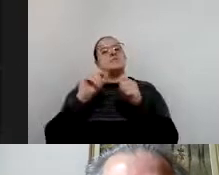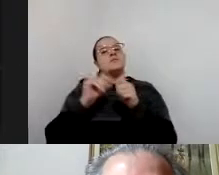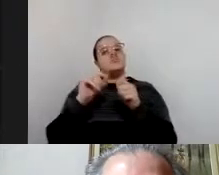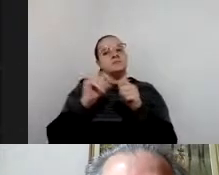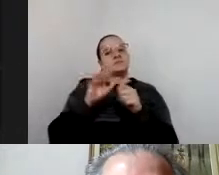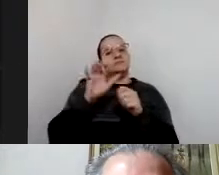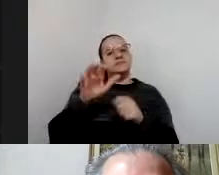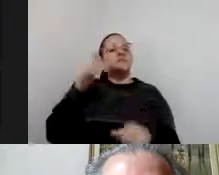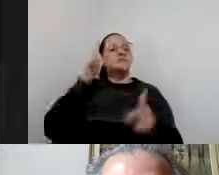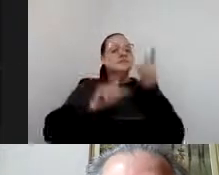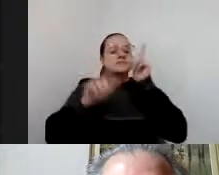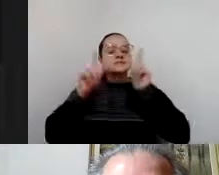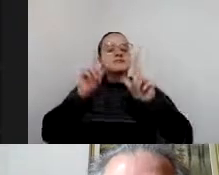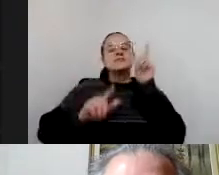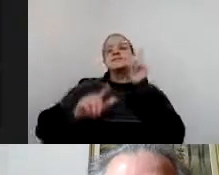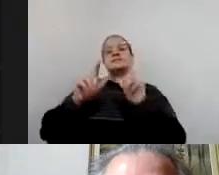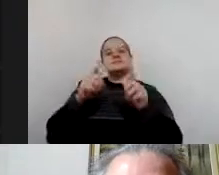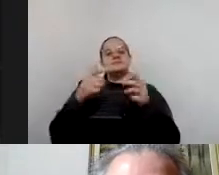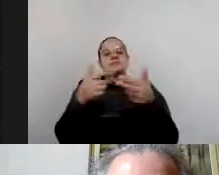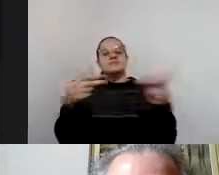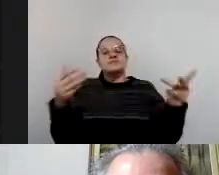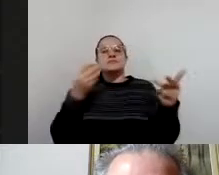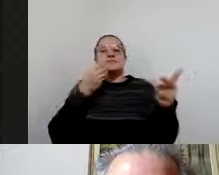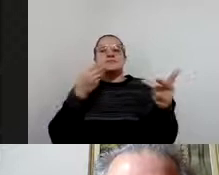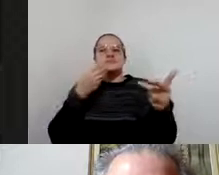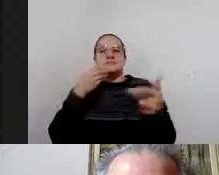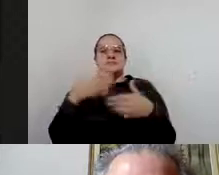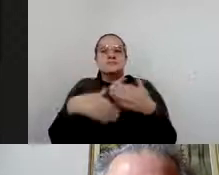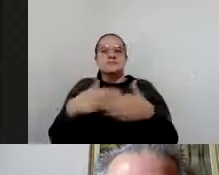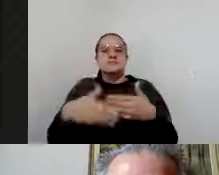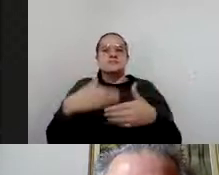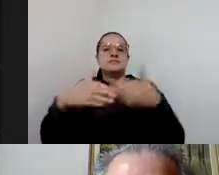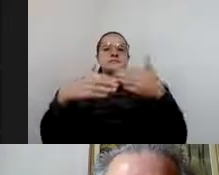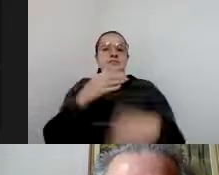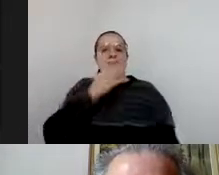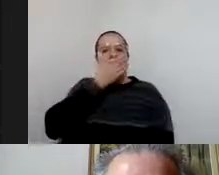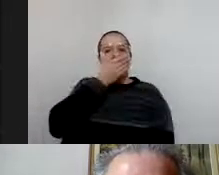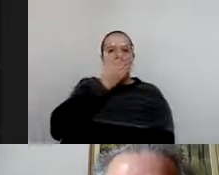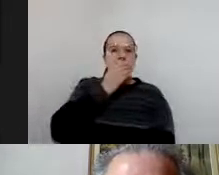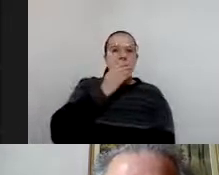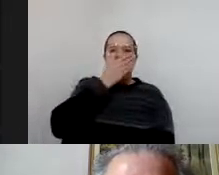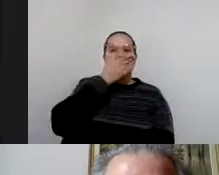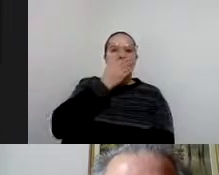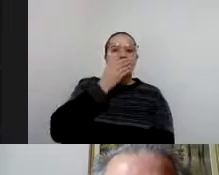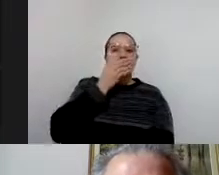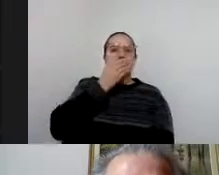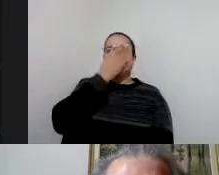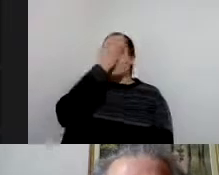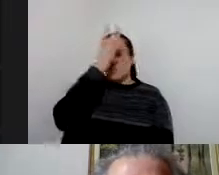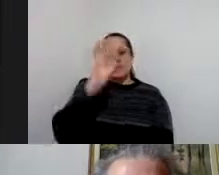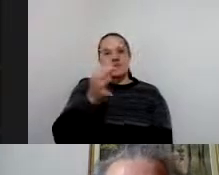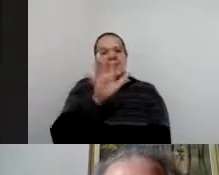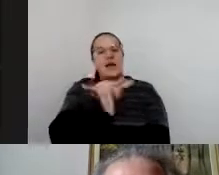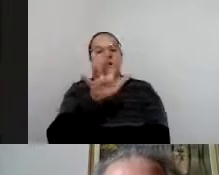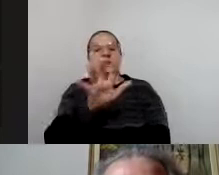consiga resistir a qualquer tentativa de seu desmonte. Venha dar um bom dia. Era isso, Marinalva. Eu